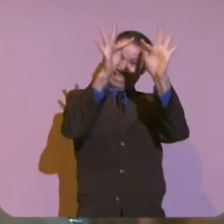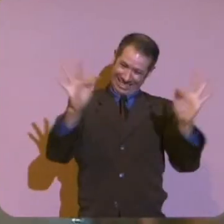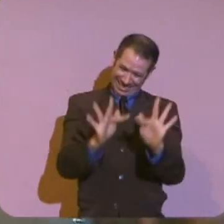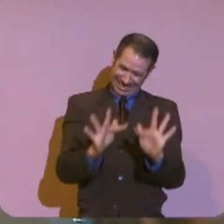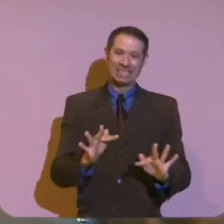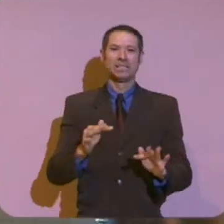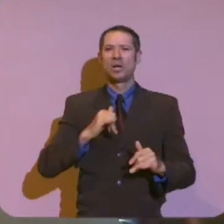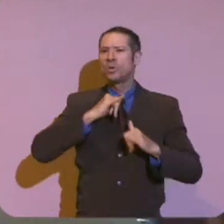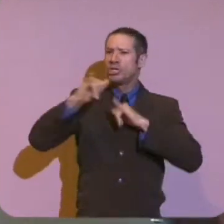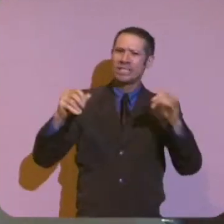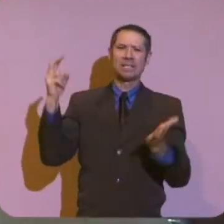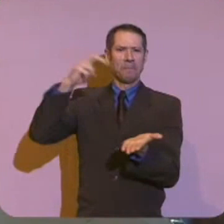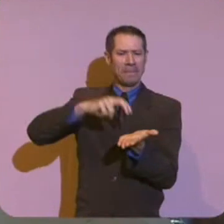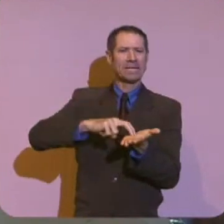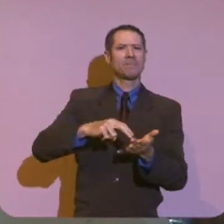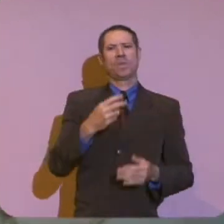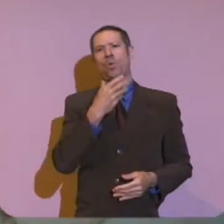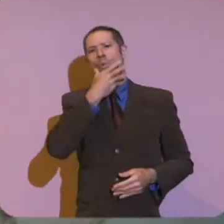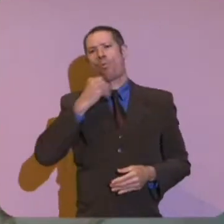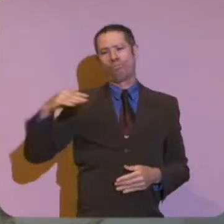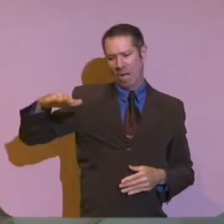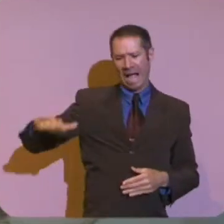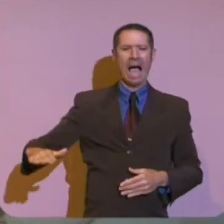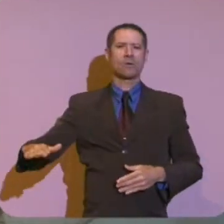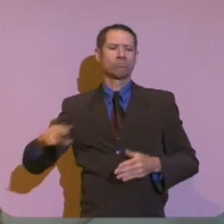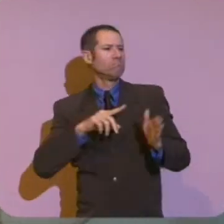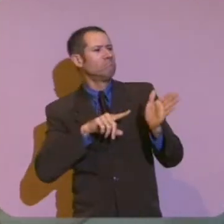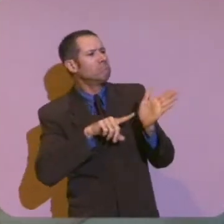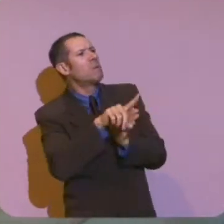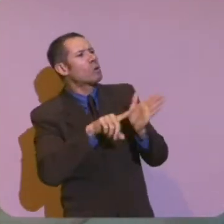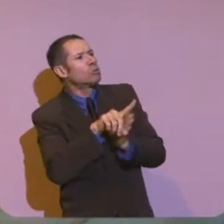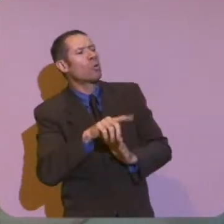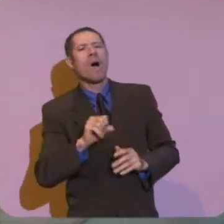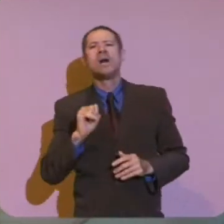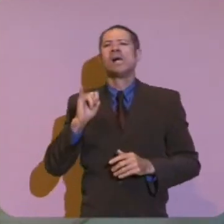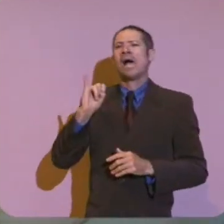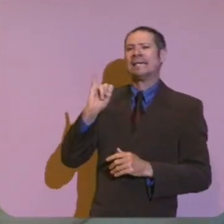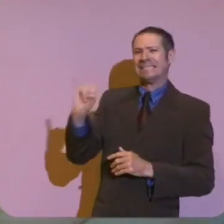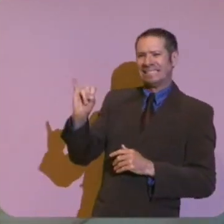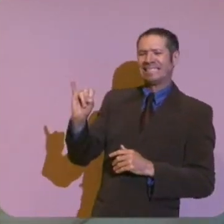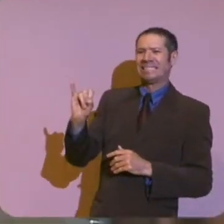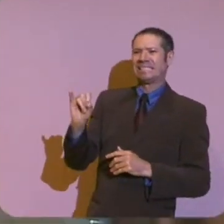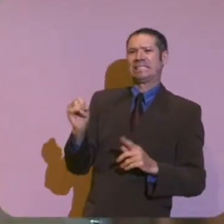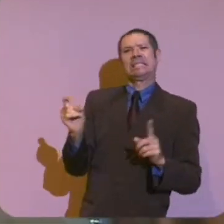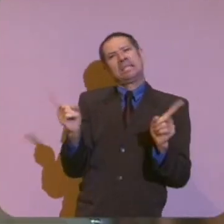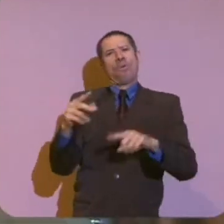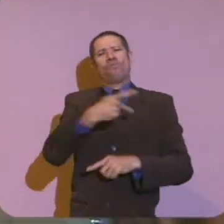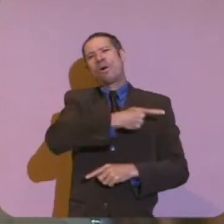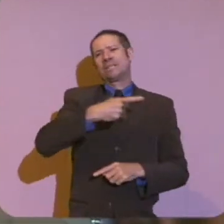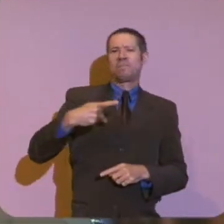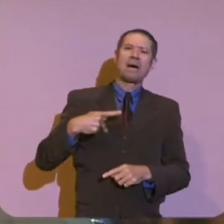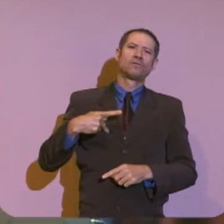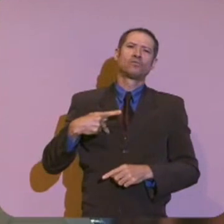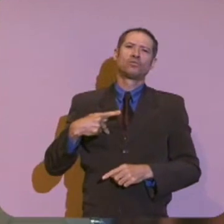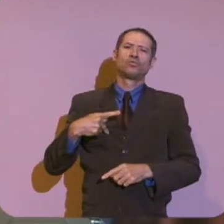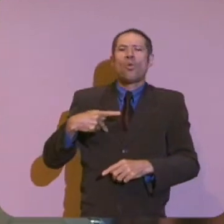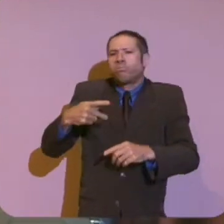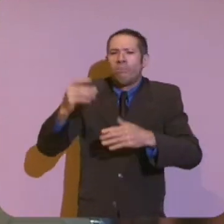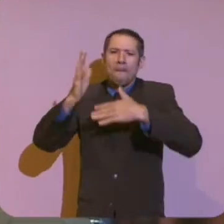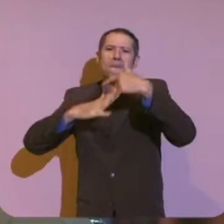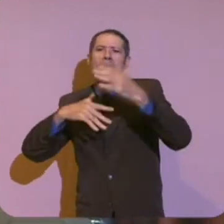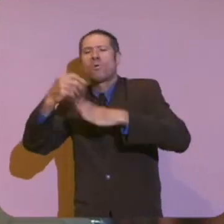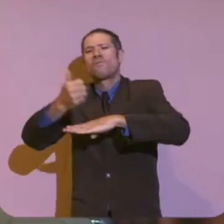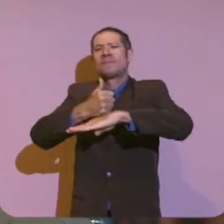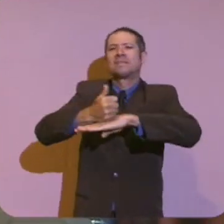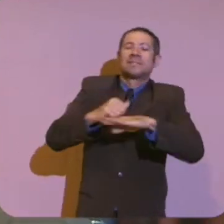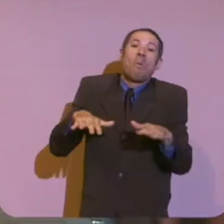de manhã que um garoto numa entrevista perguntou se eu não fosse pastor, que